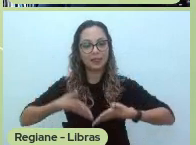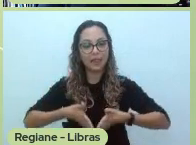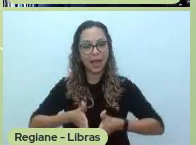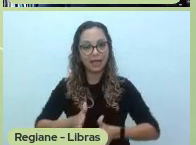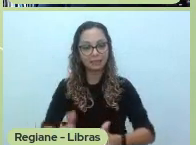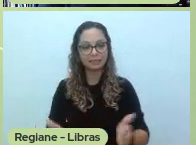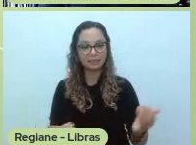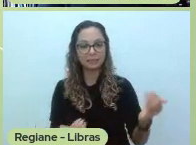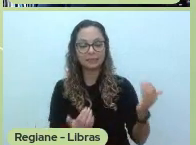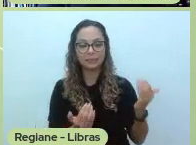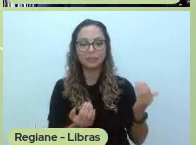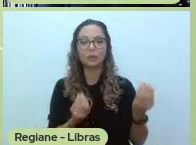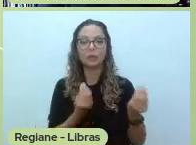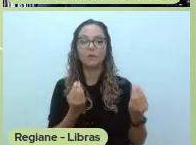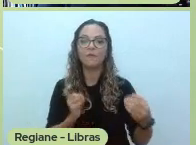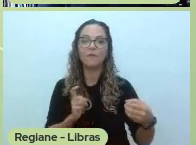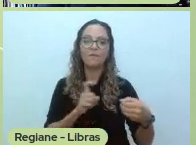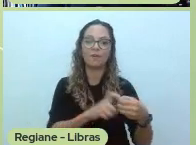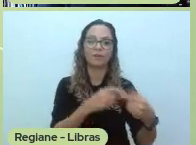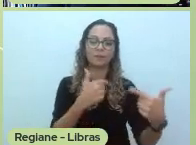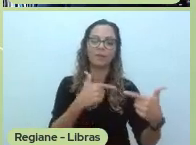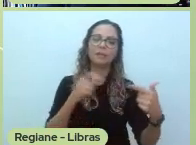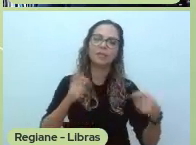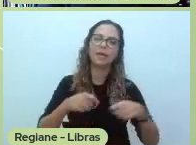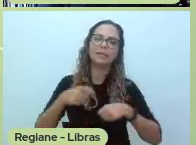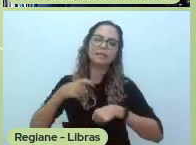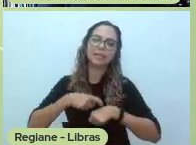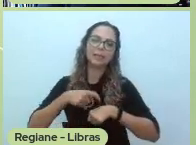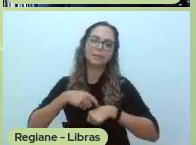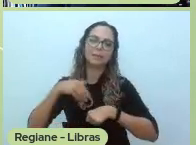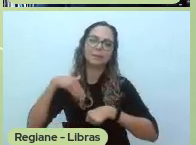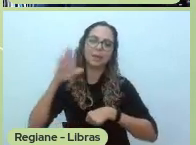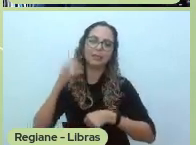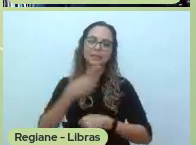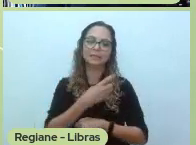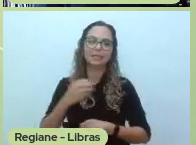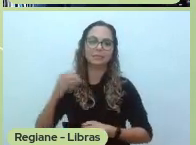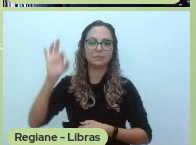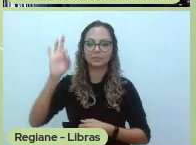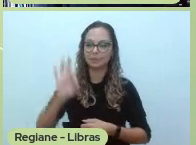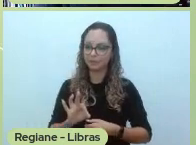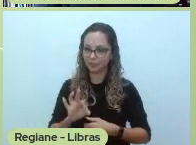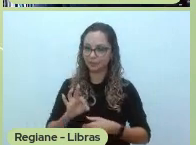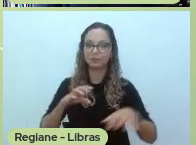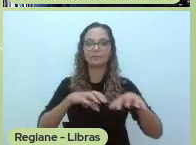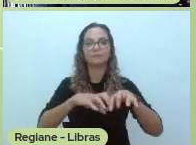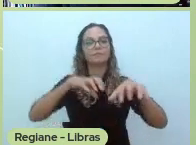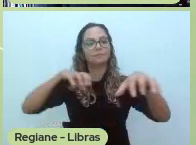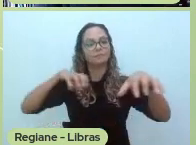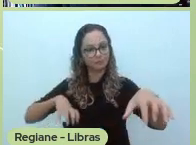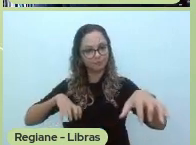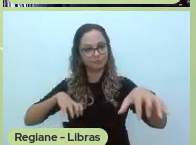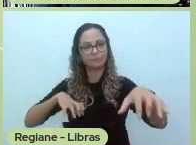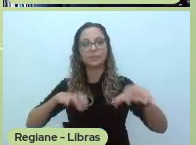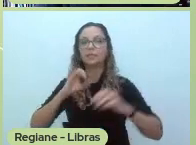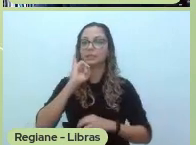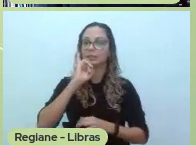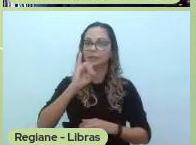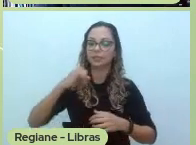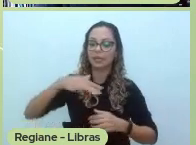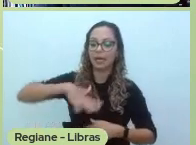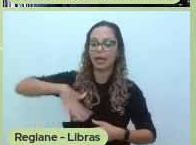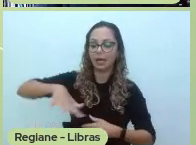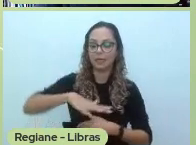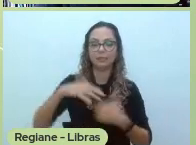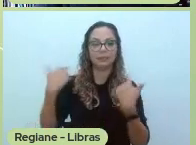que essa pessoa tenha um pouco mais de tempo de um trabalho 100% remoto, se ela for elegível, né, de uma área que tem esse modelo